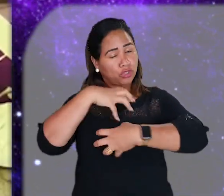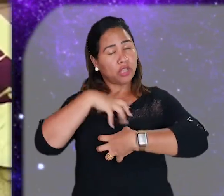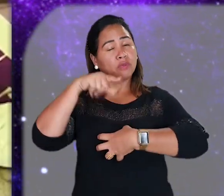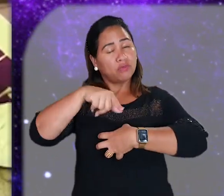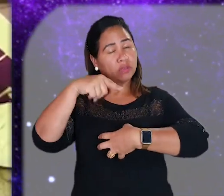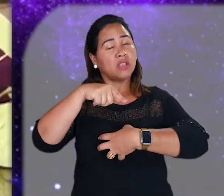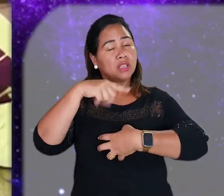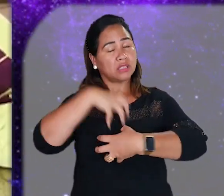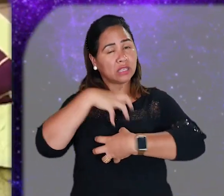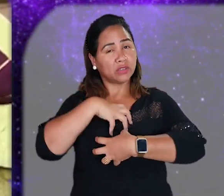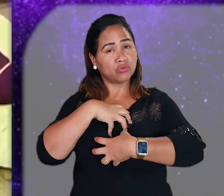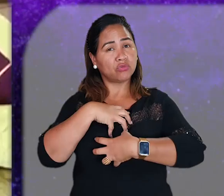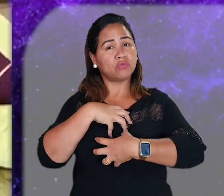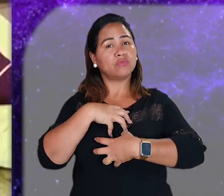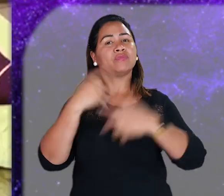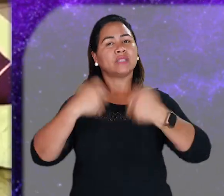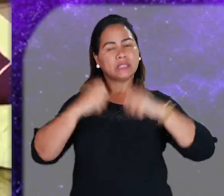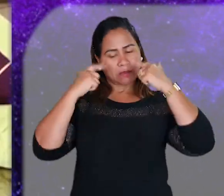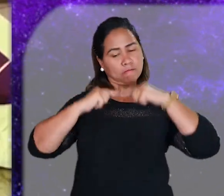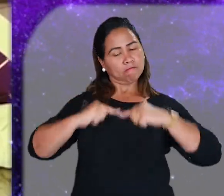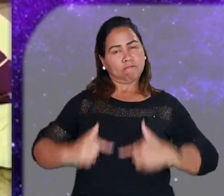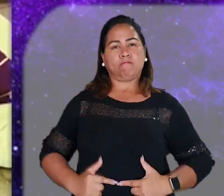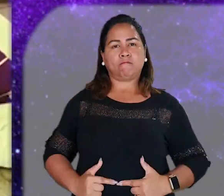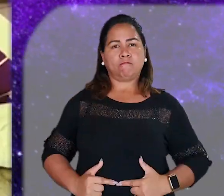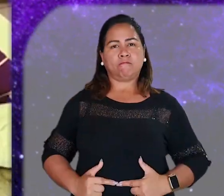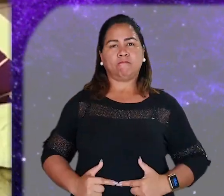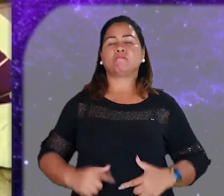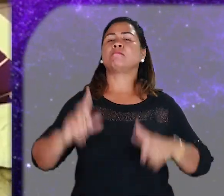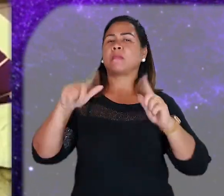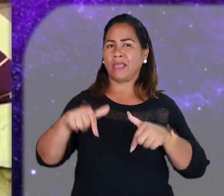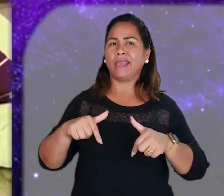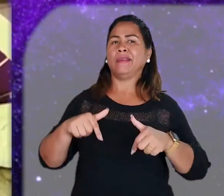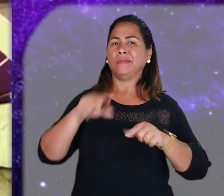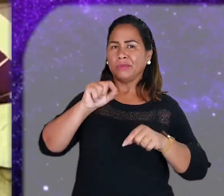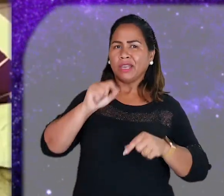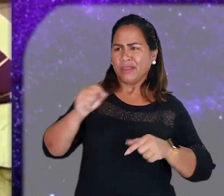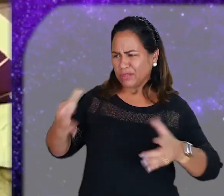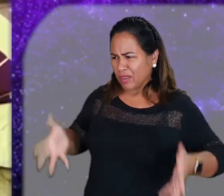isso porque a forma como você se sente